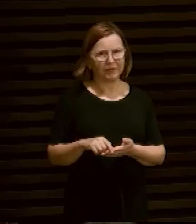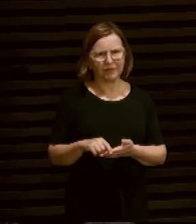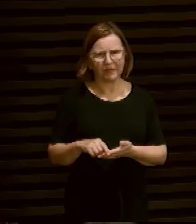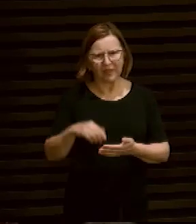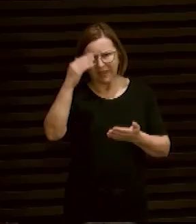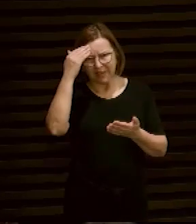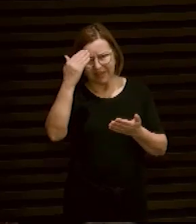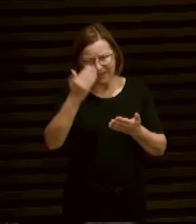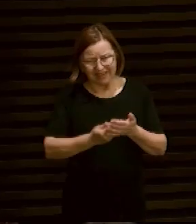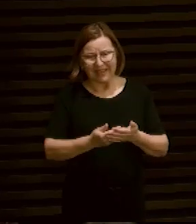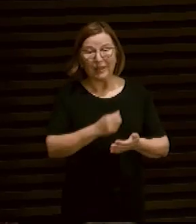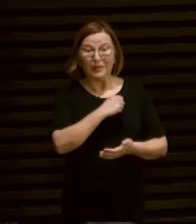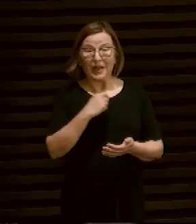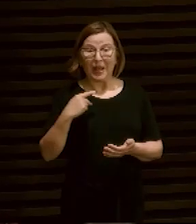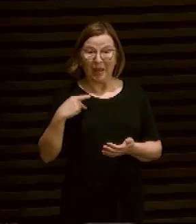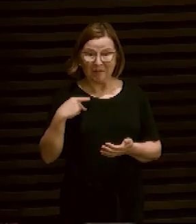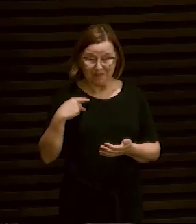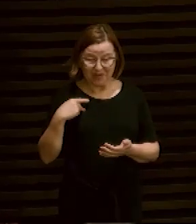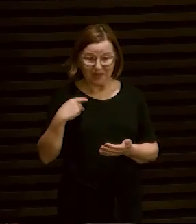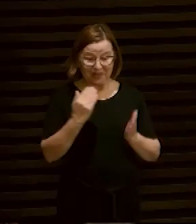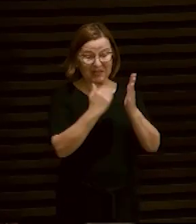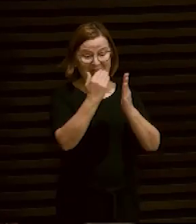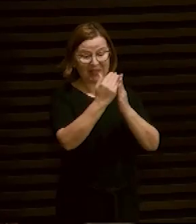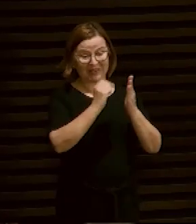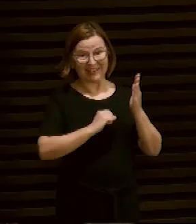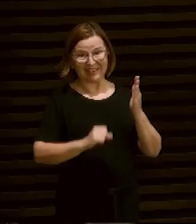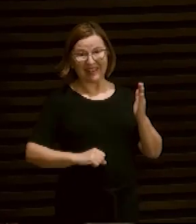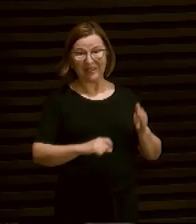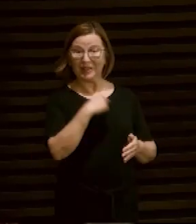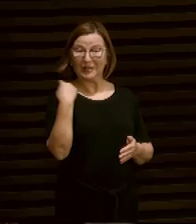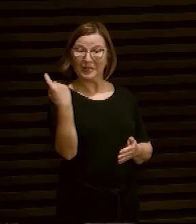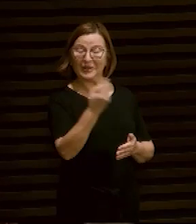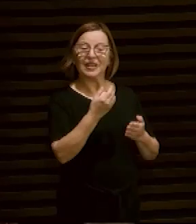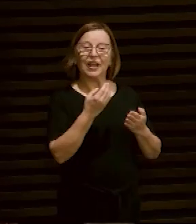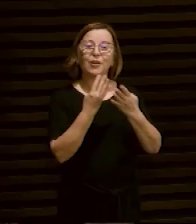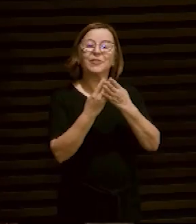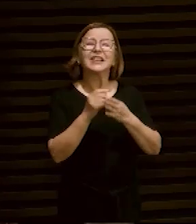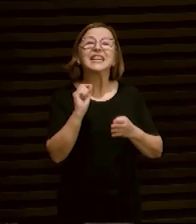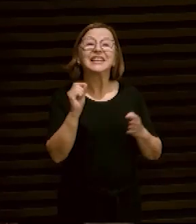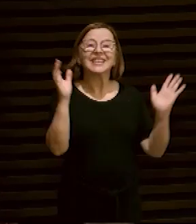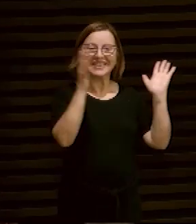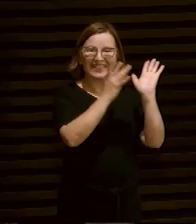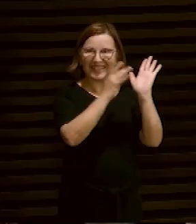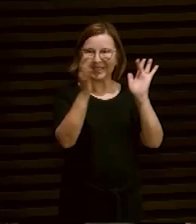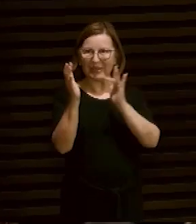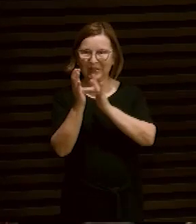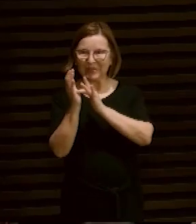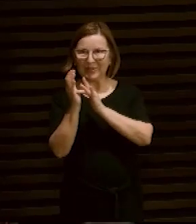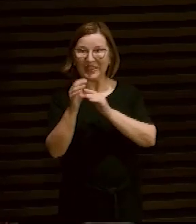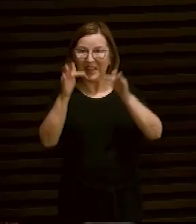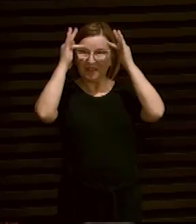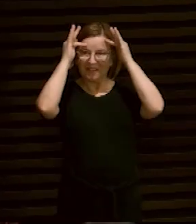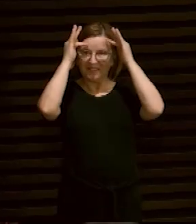o apóstolo e sumo sacerdote da nossa confissão. Quem é ele? Jesus, o qual é